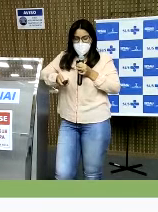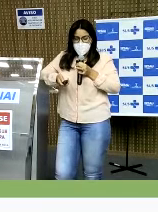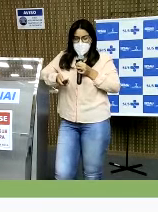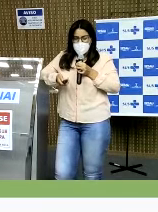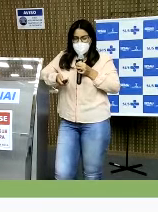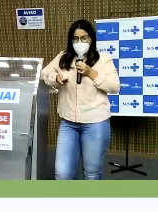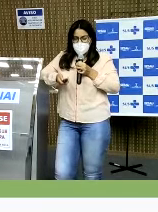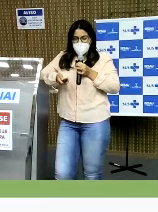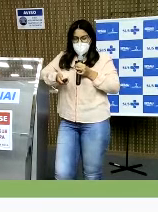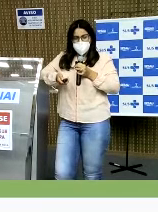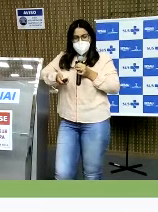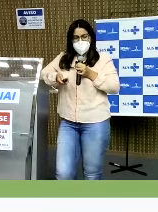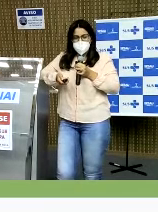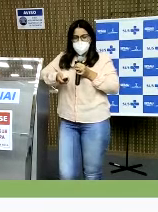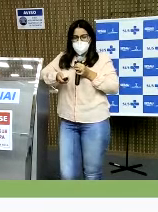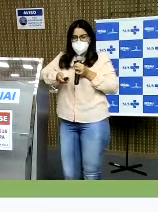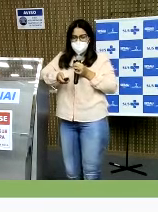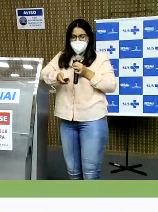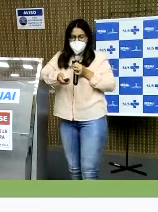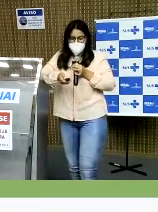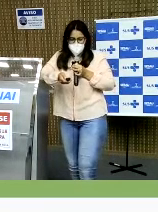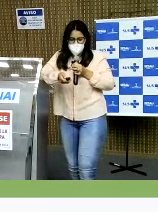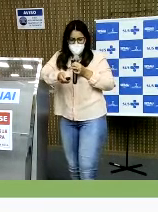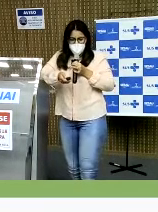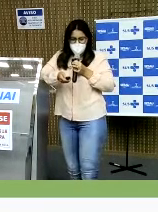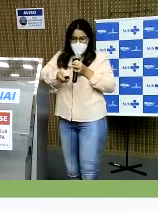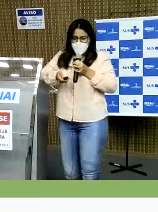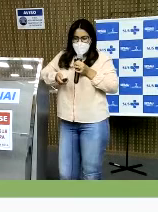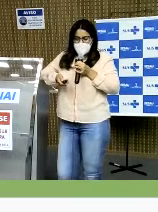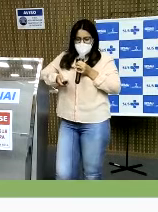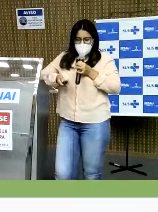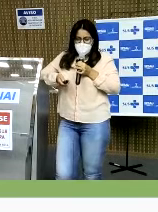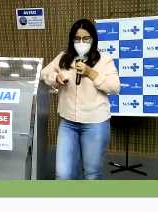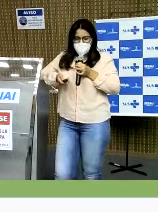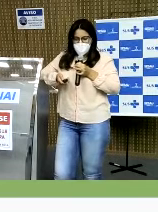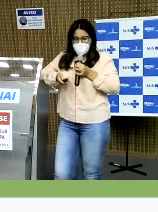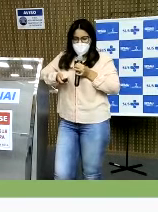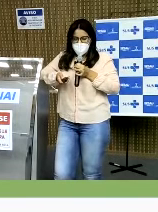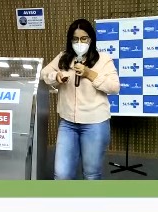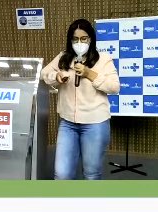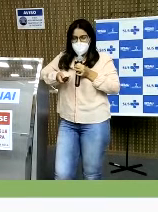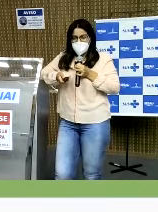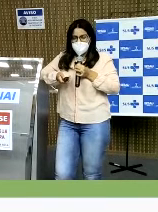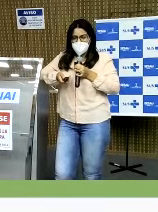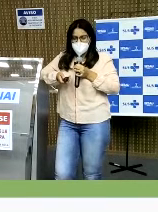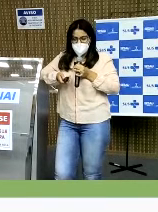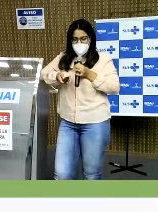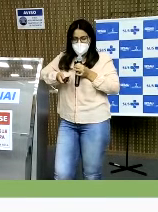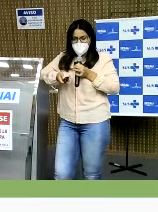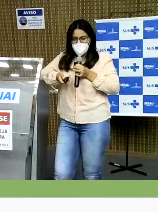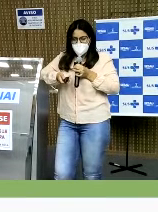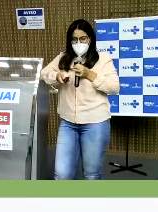423. Consulta odontológica a gestantes. Das 98. 71 em 2020, no primeiro semestre